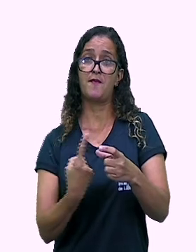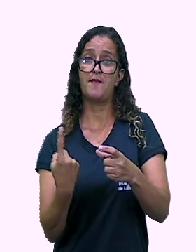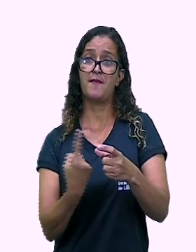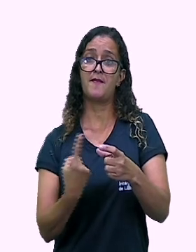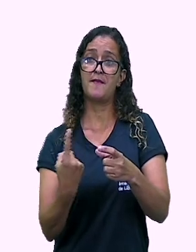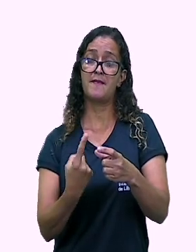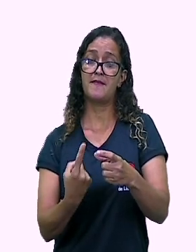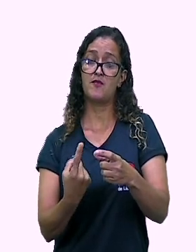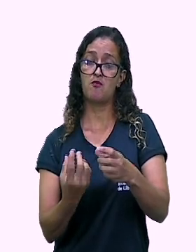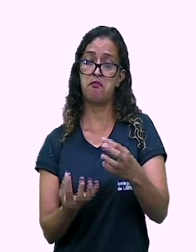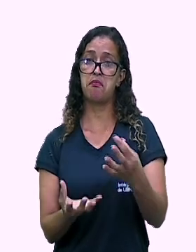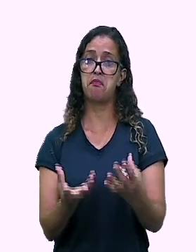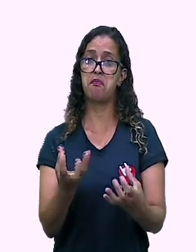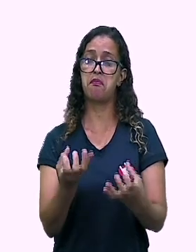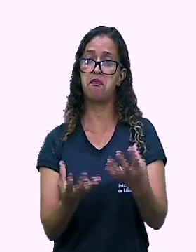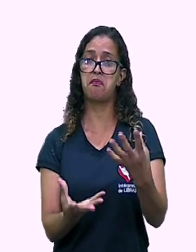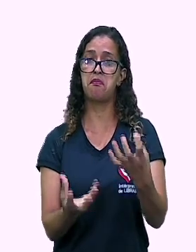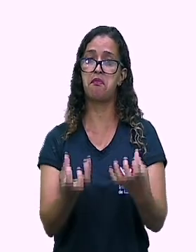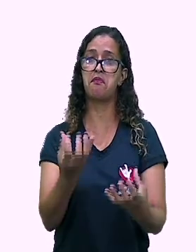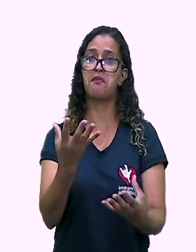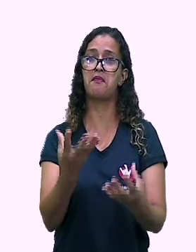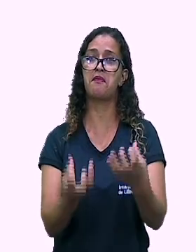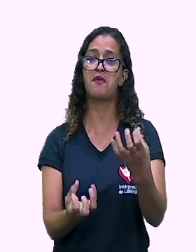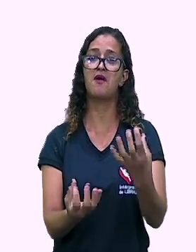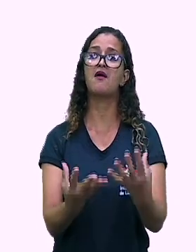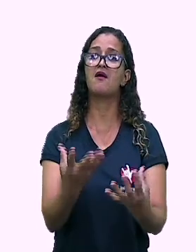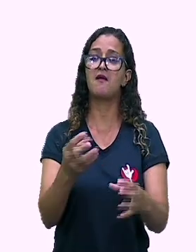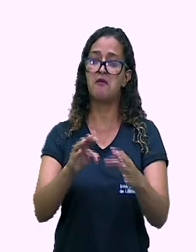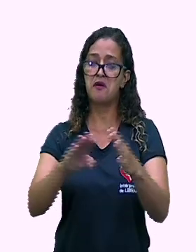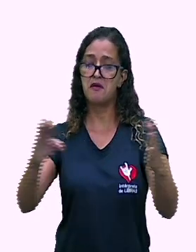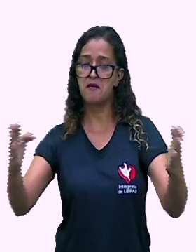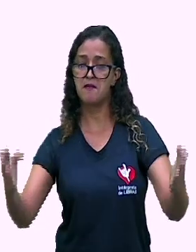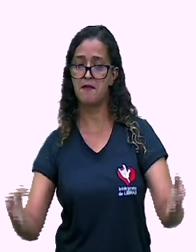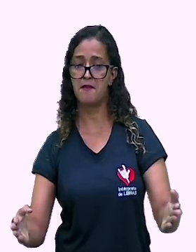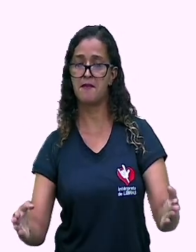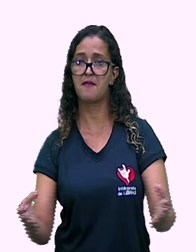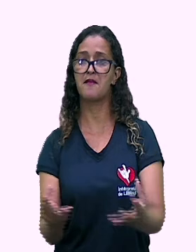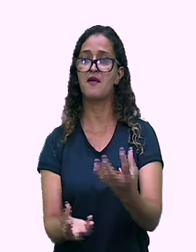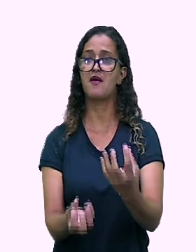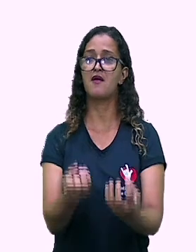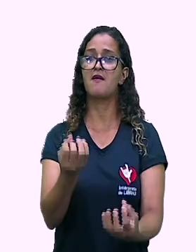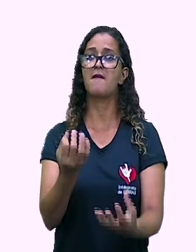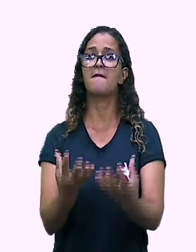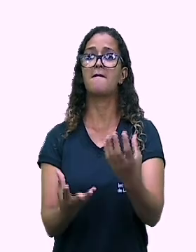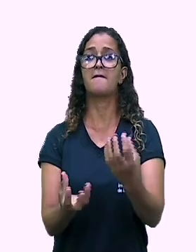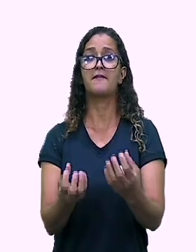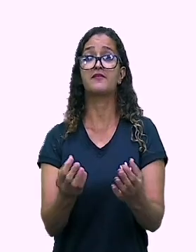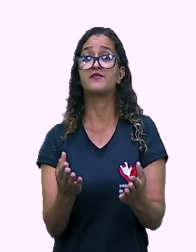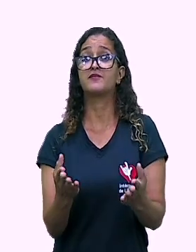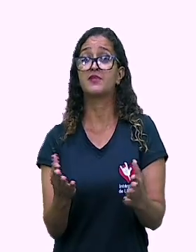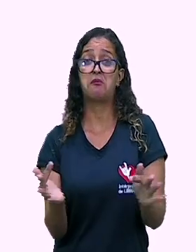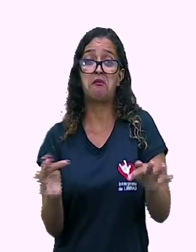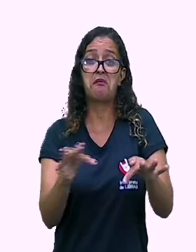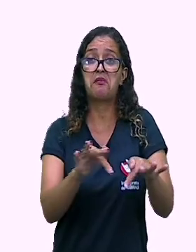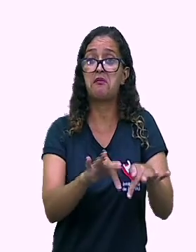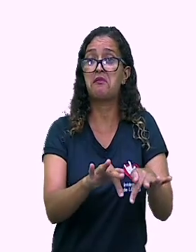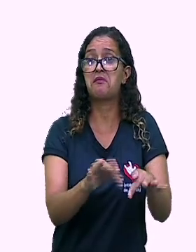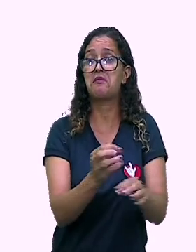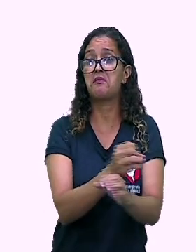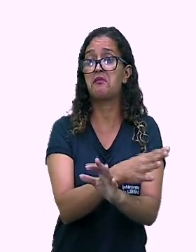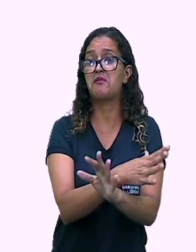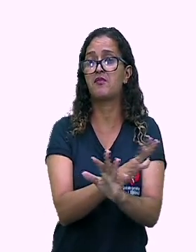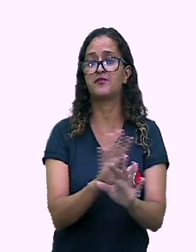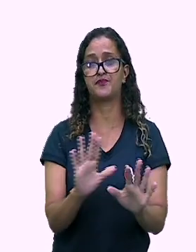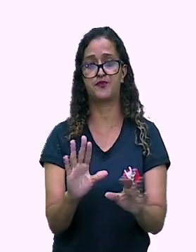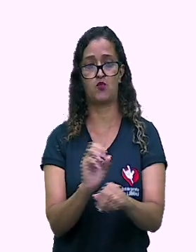o aquecimento, através da chama do fogão. Terminado aquilo ali, o que a gente tem que fazer? Tem